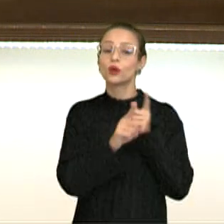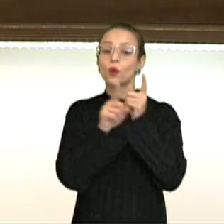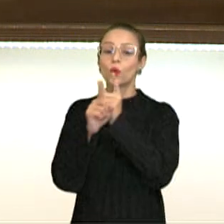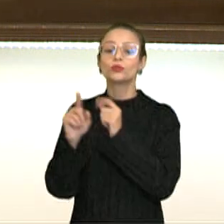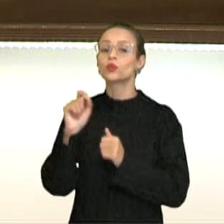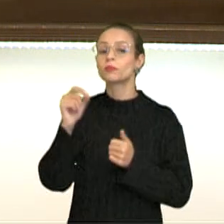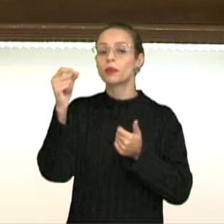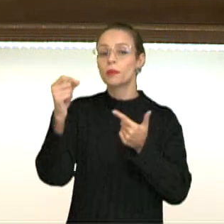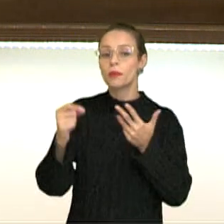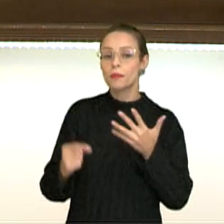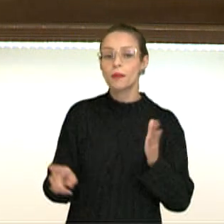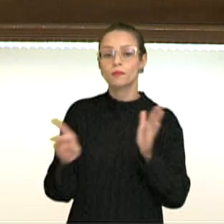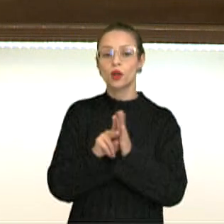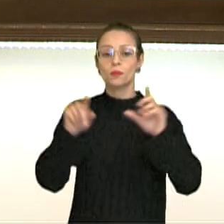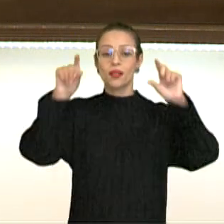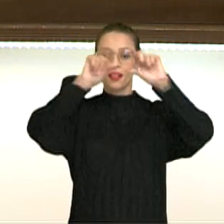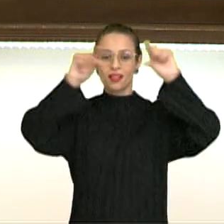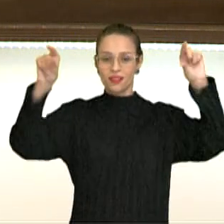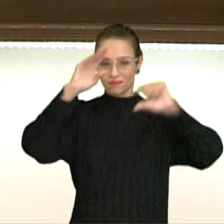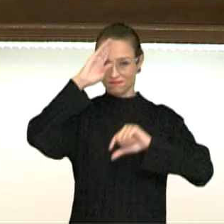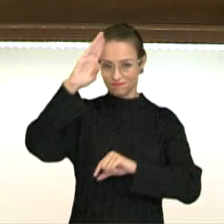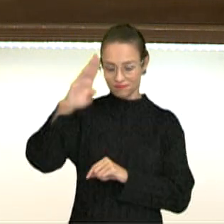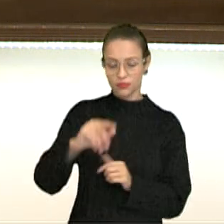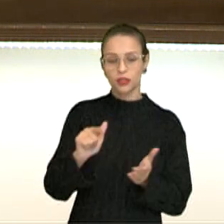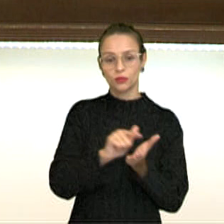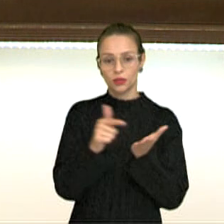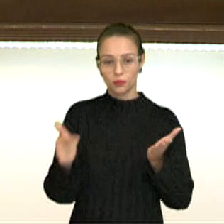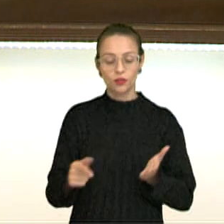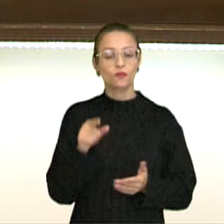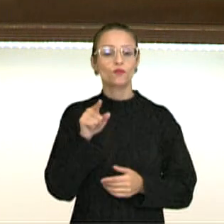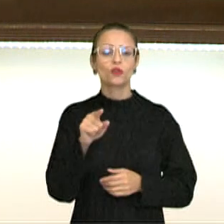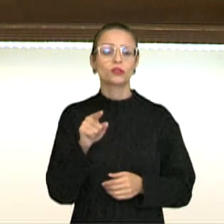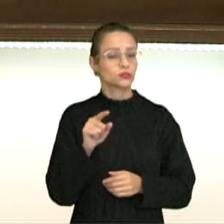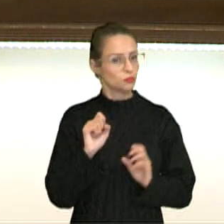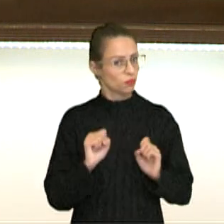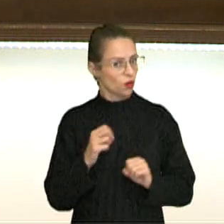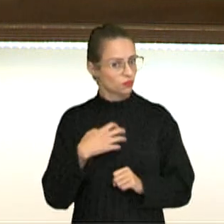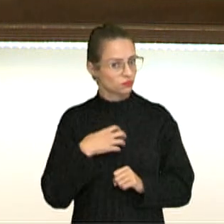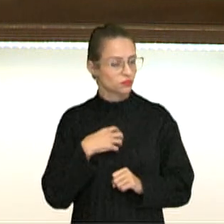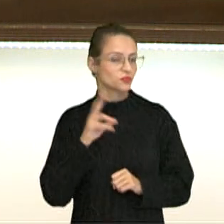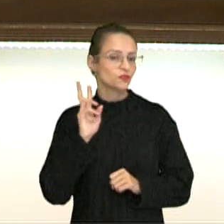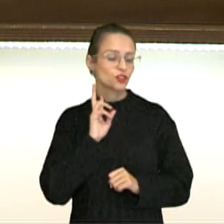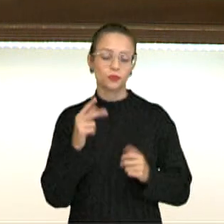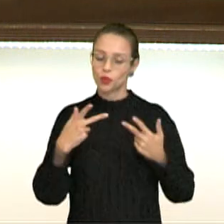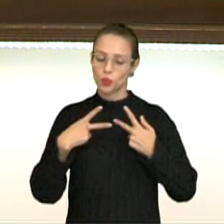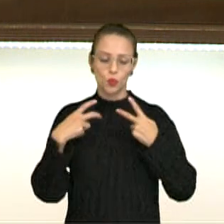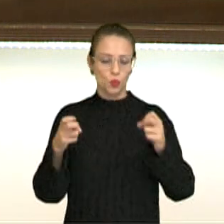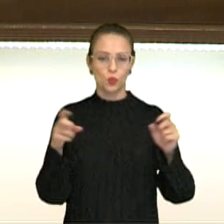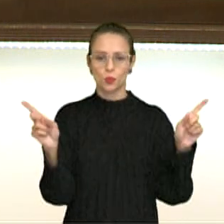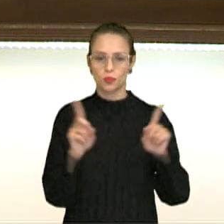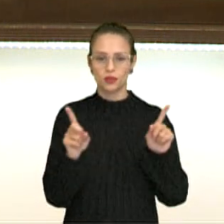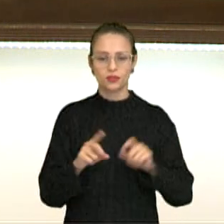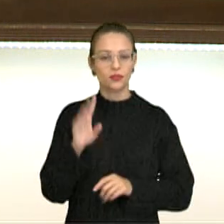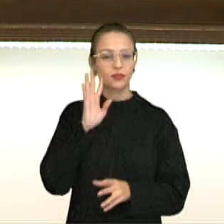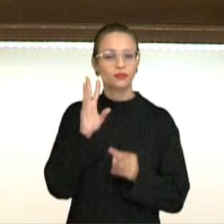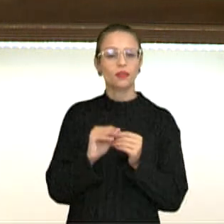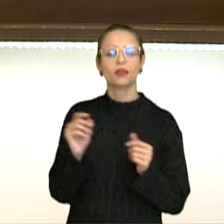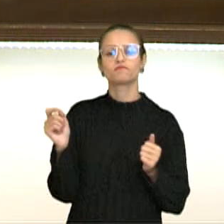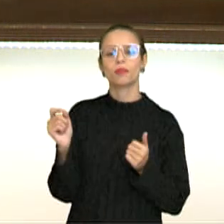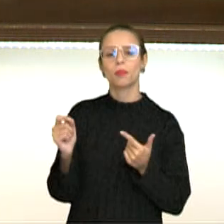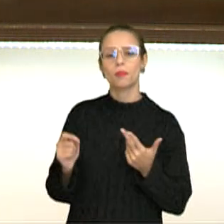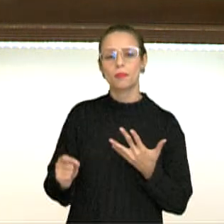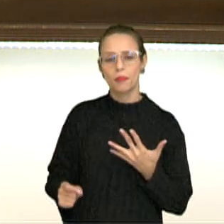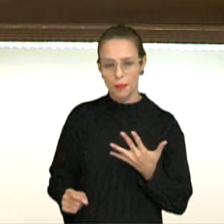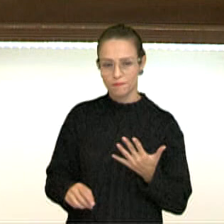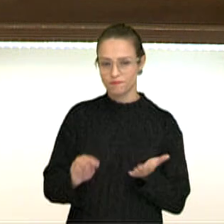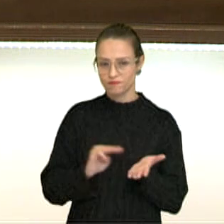que compõem o lead da reportagem. Você pode estar se fazendo de vítima e nem perceber, entenda os sinais. Quero que